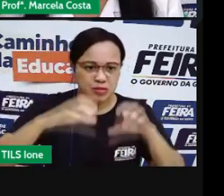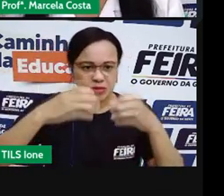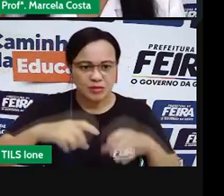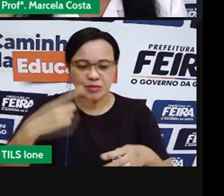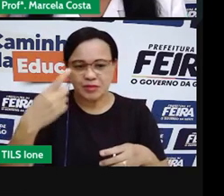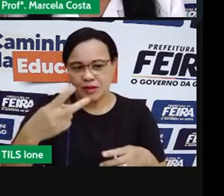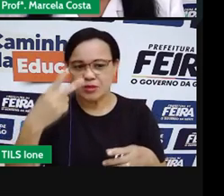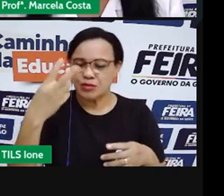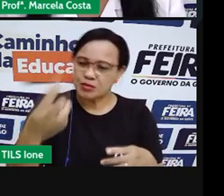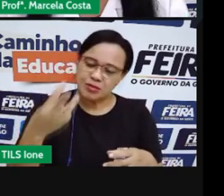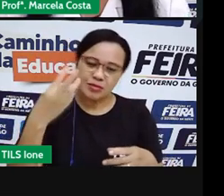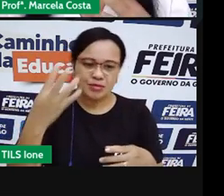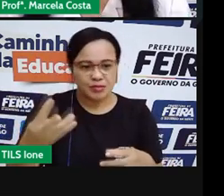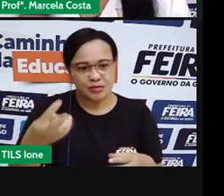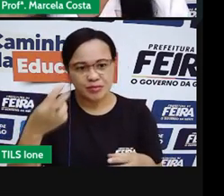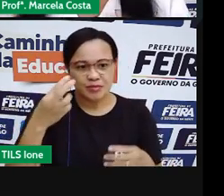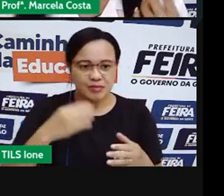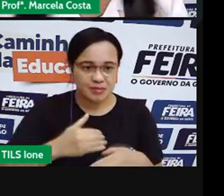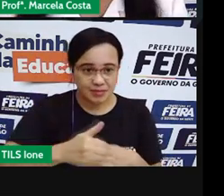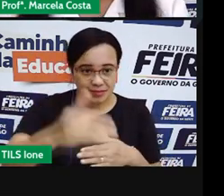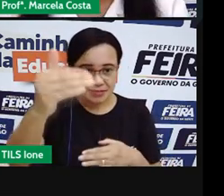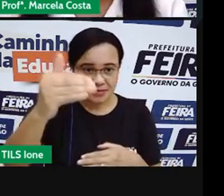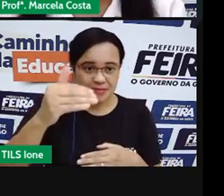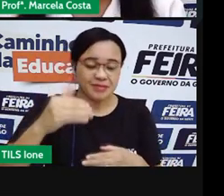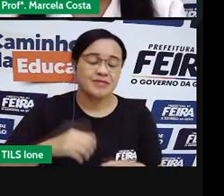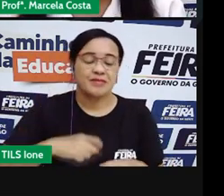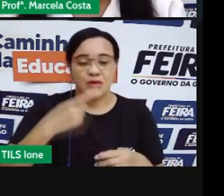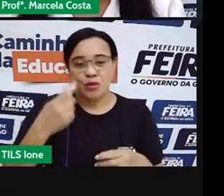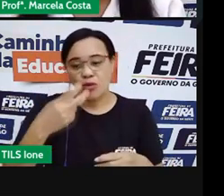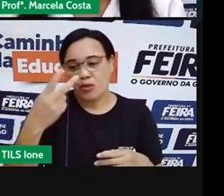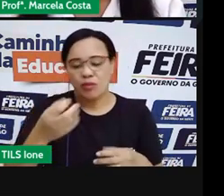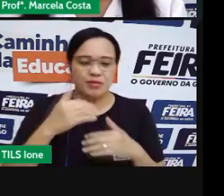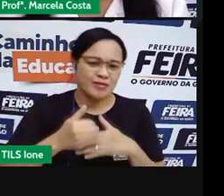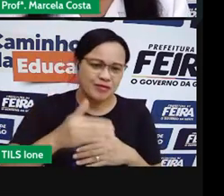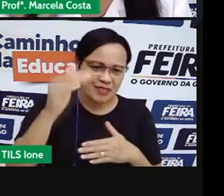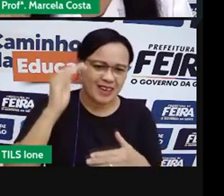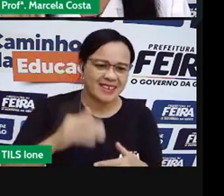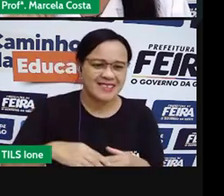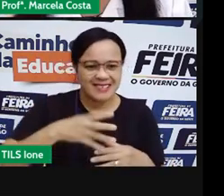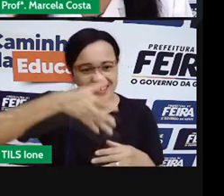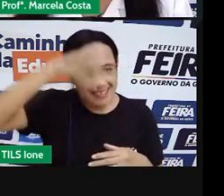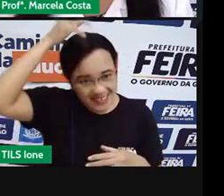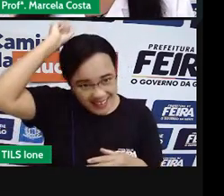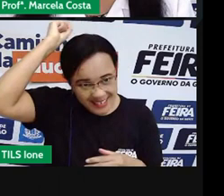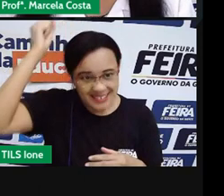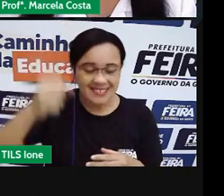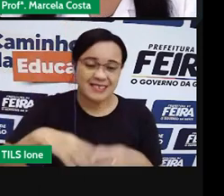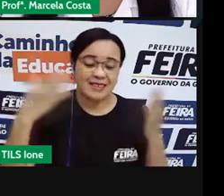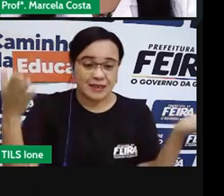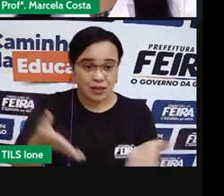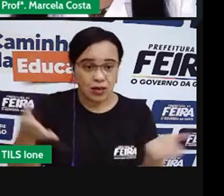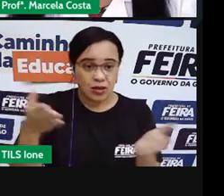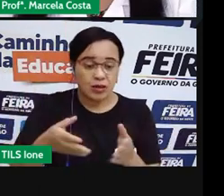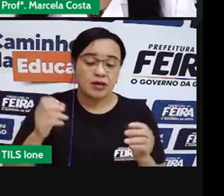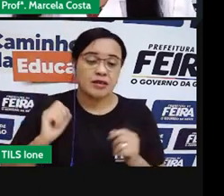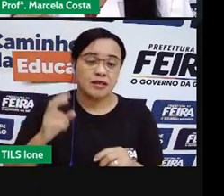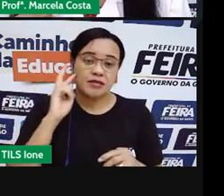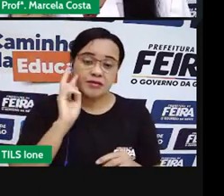bota dois, bota três. E aí vai contando ali, né? Isso. A gente vai ver essa